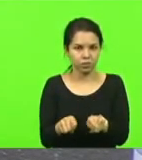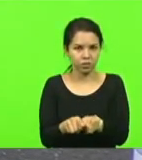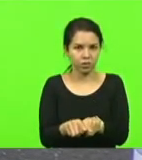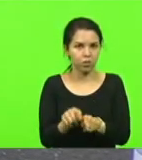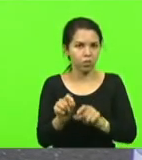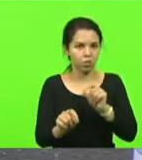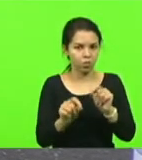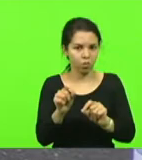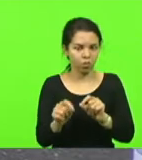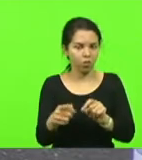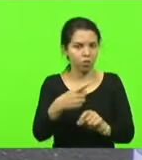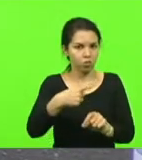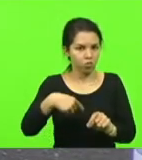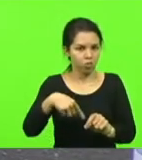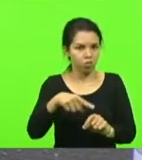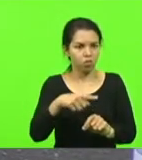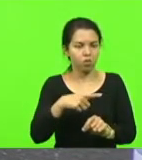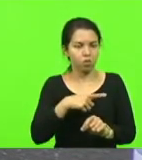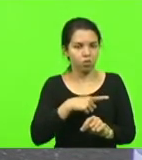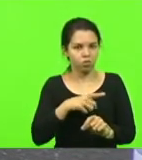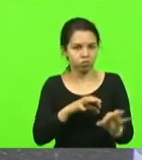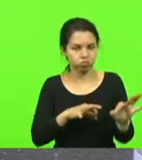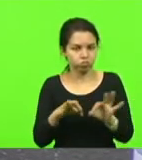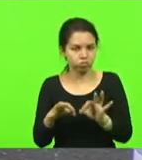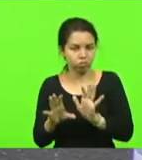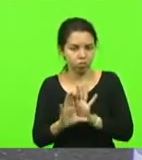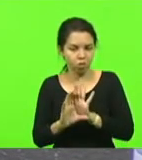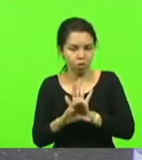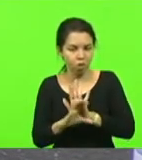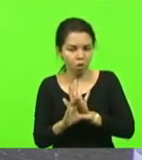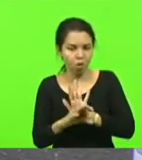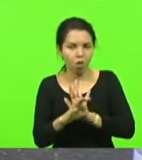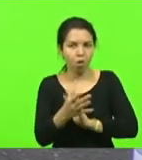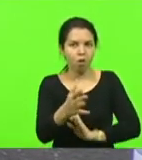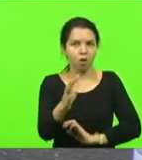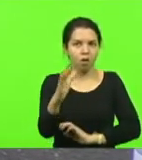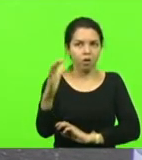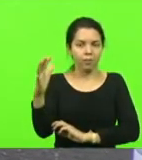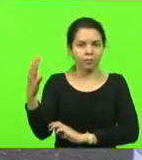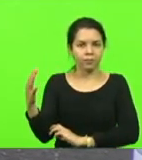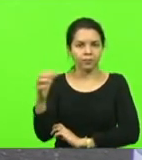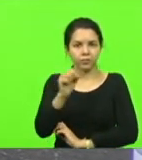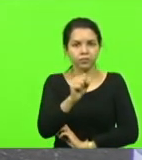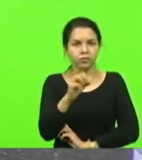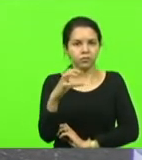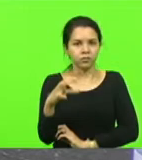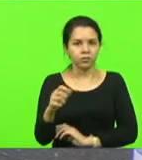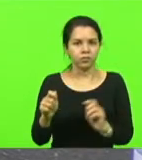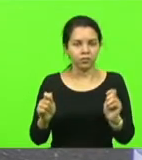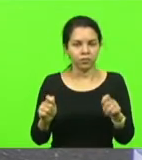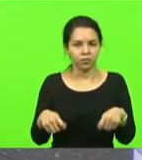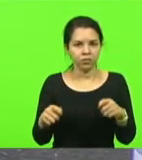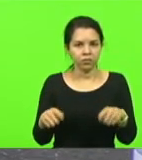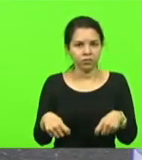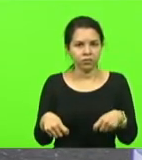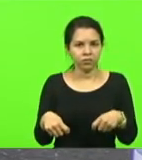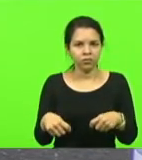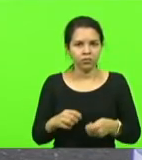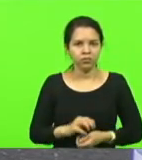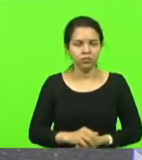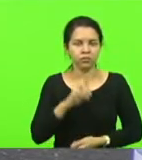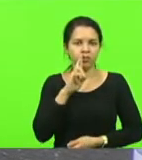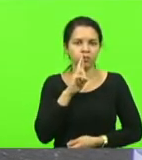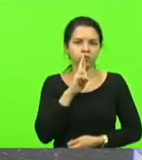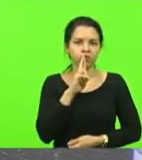um código ambiental em Santa Catarina que possa oferecer